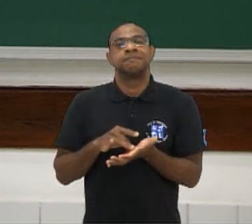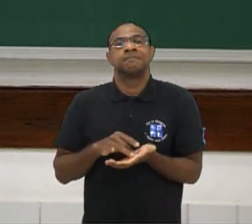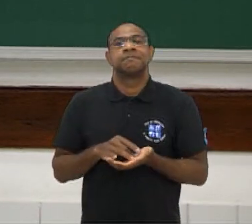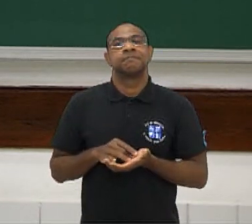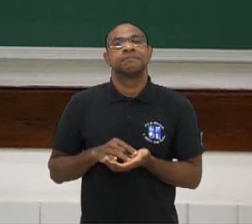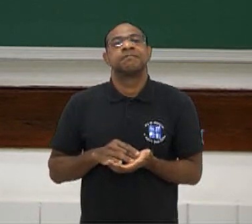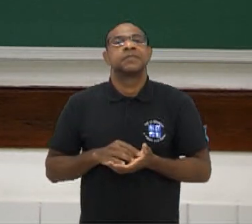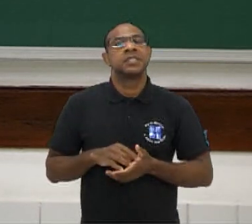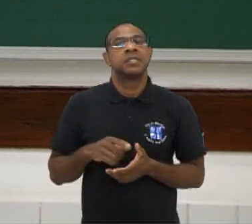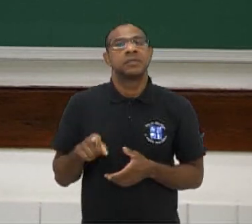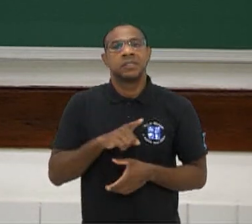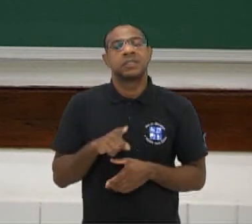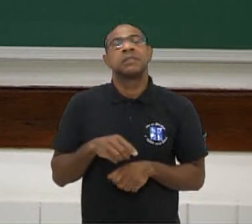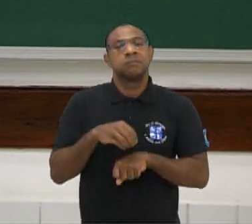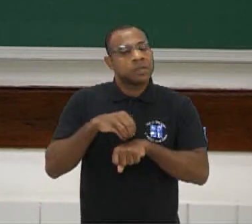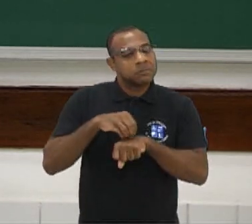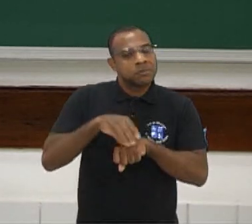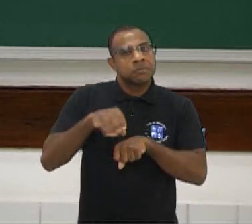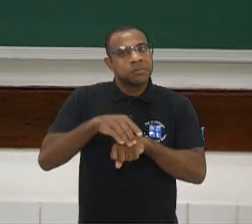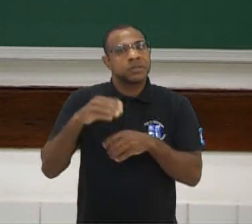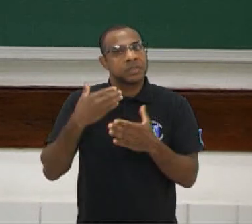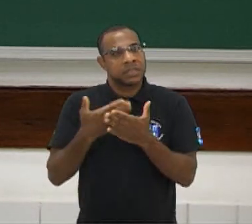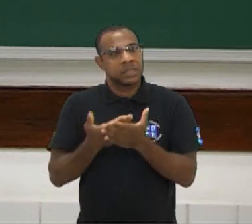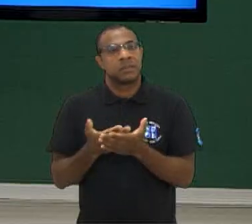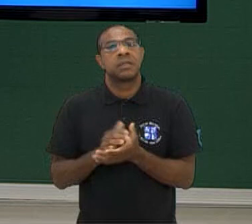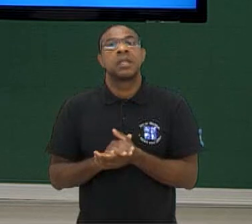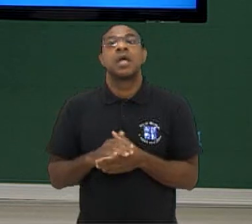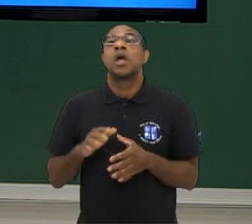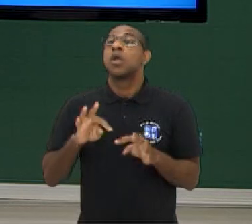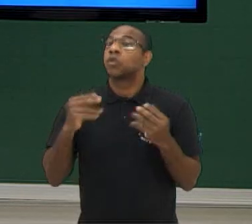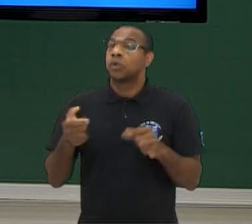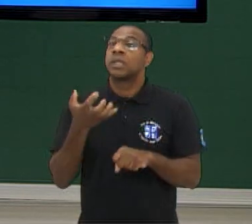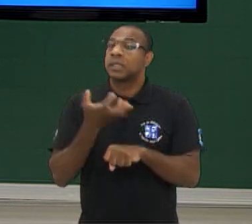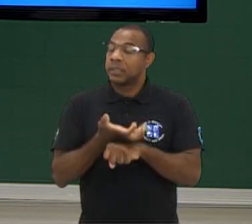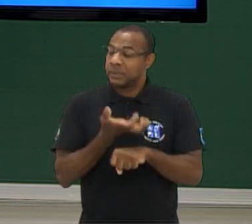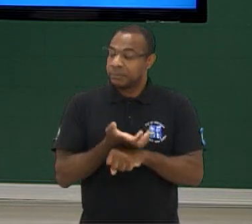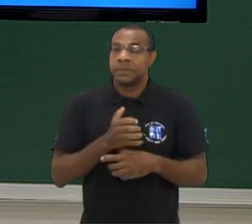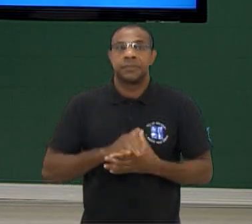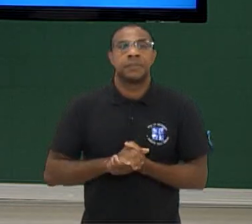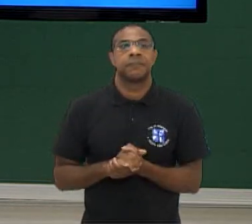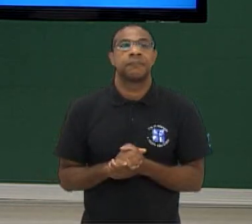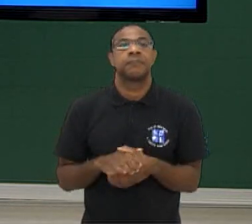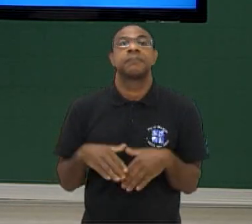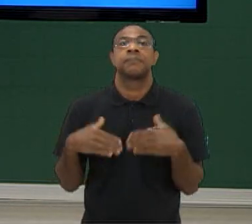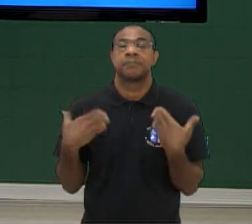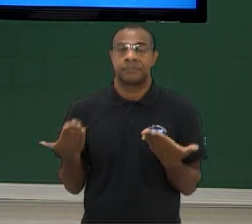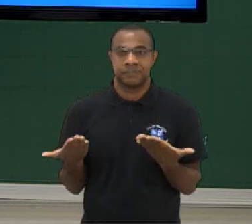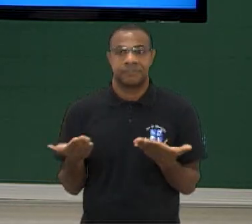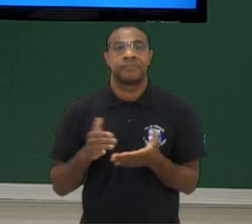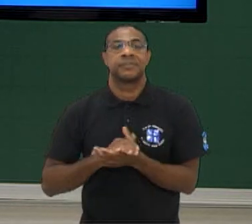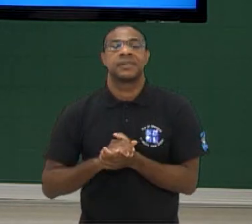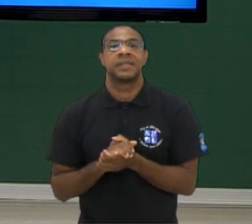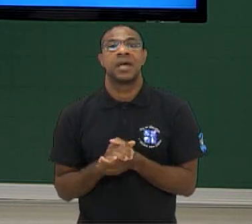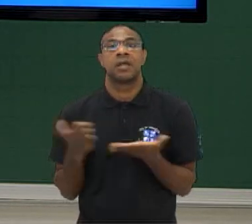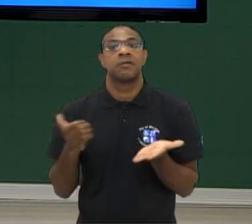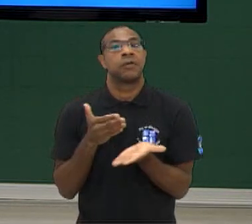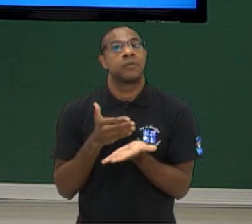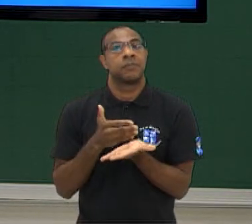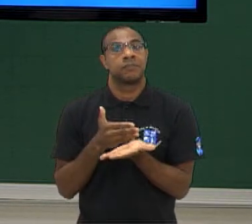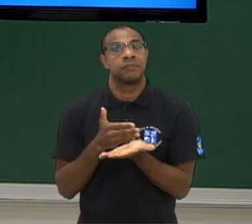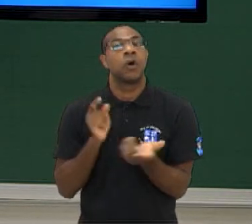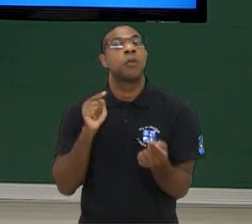durante as aulas. E isso vale para todas as disciplinas. Como o recado já foi dado, nós vamos para os